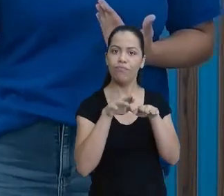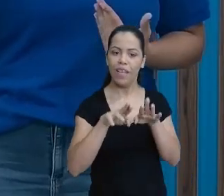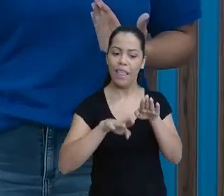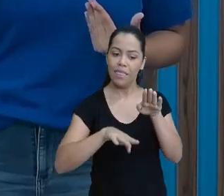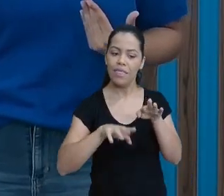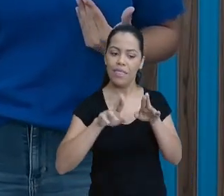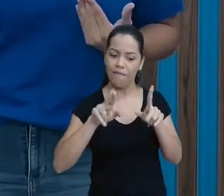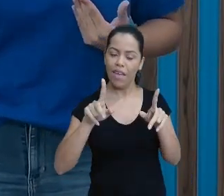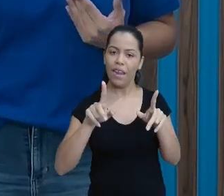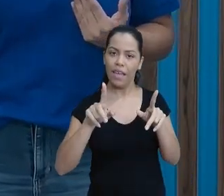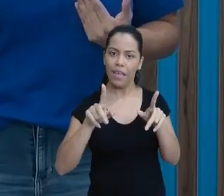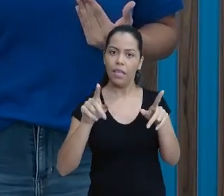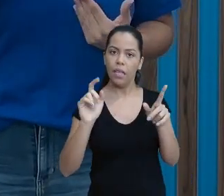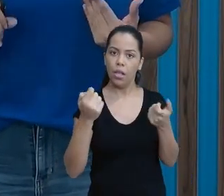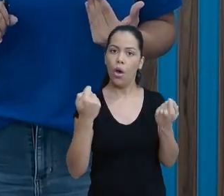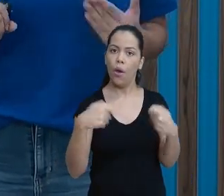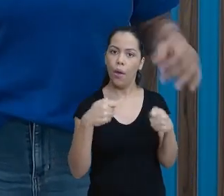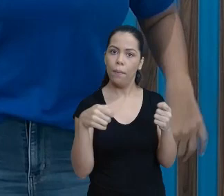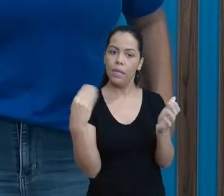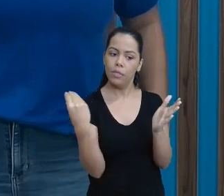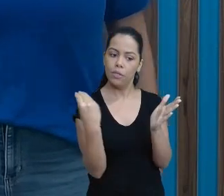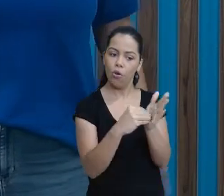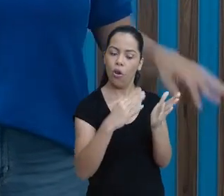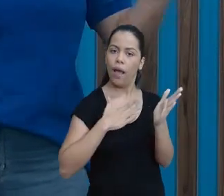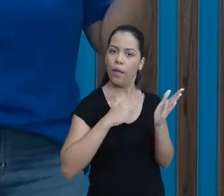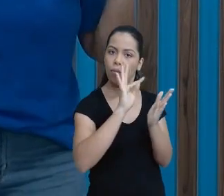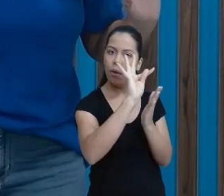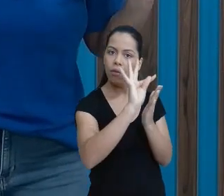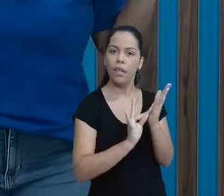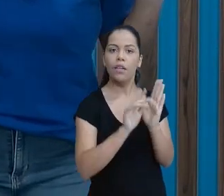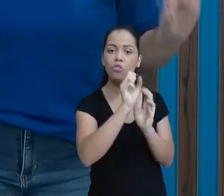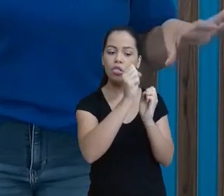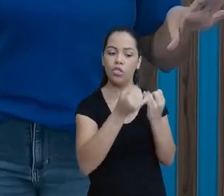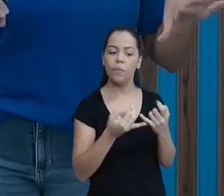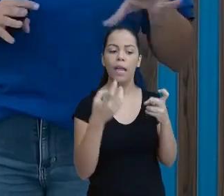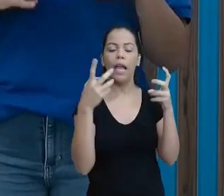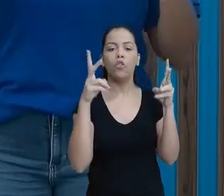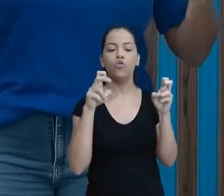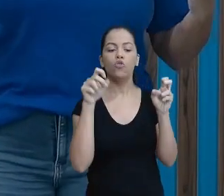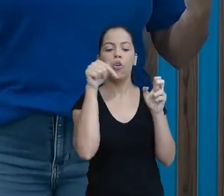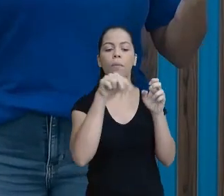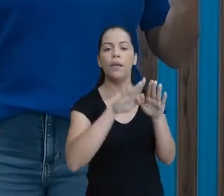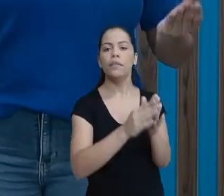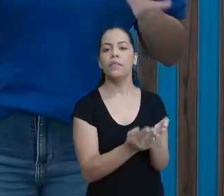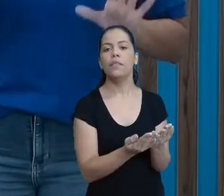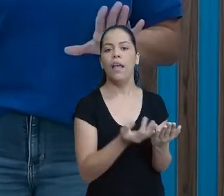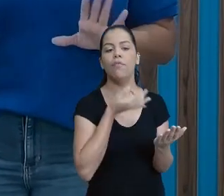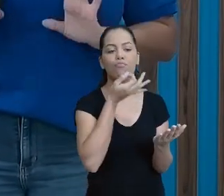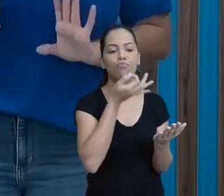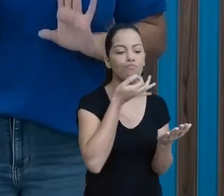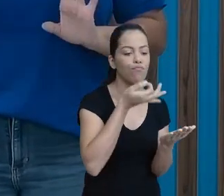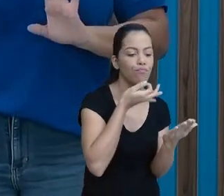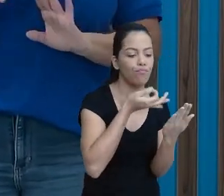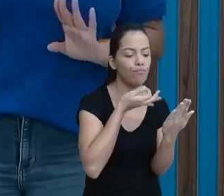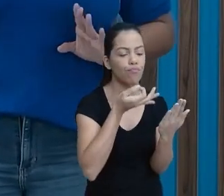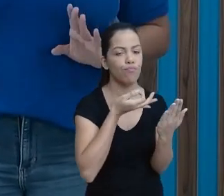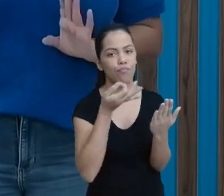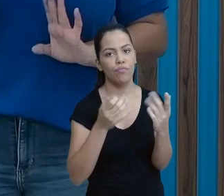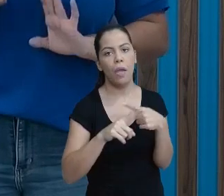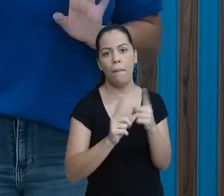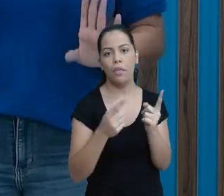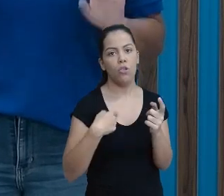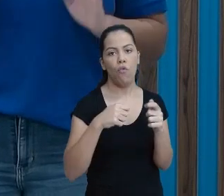minha resenha esses elementos. Então, claro, gente, vocês não vão produzir uma resenha de modo a